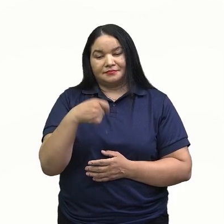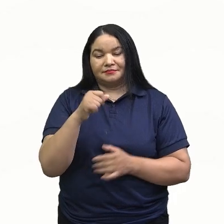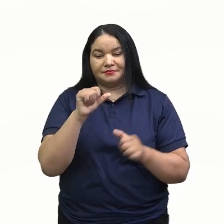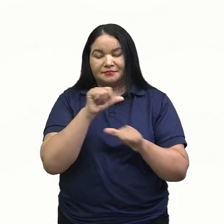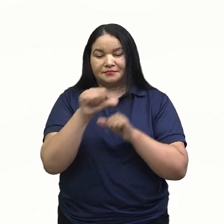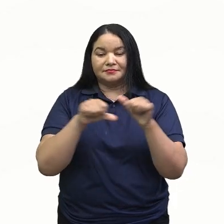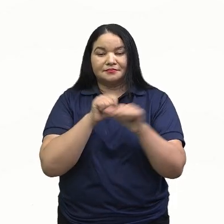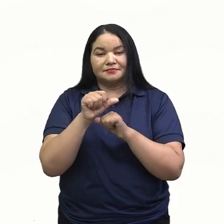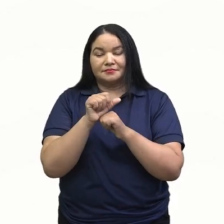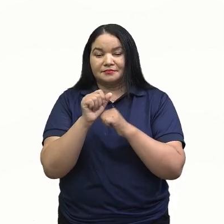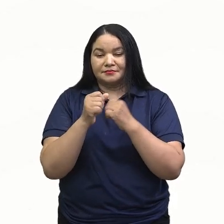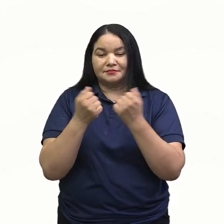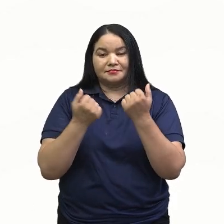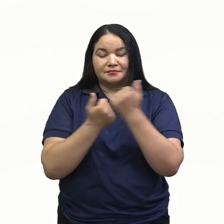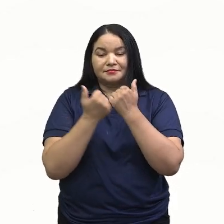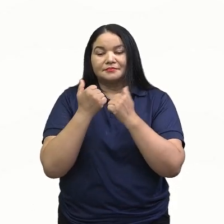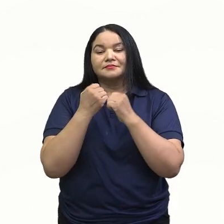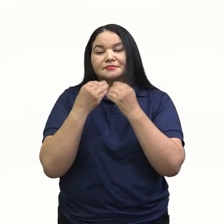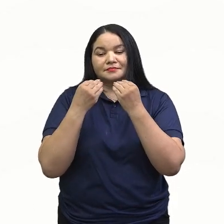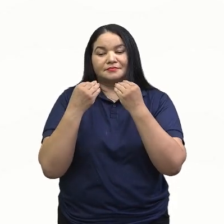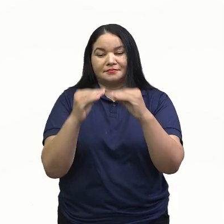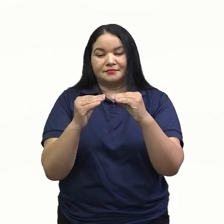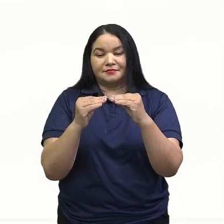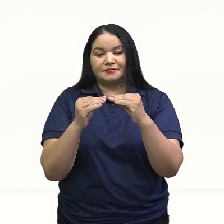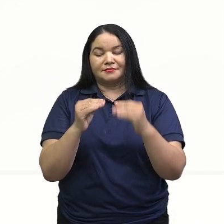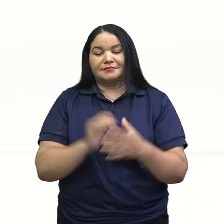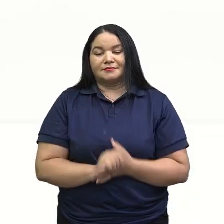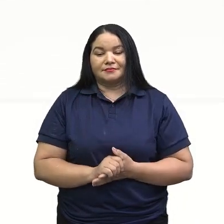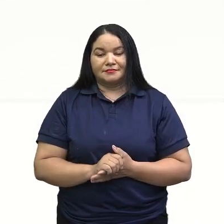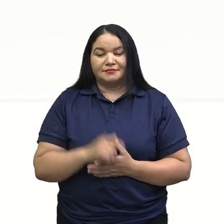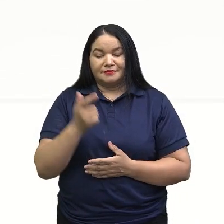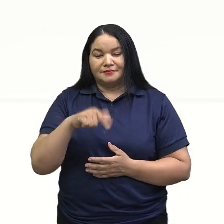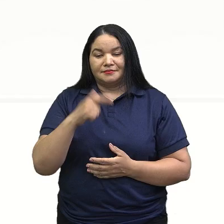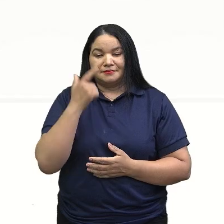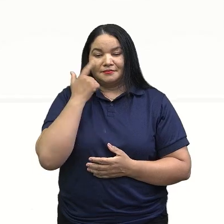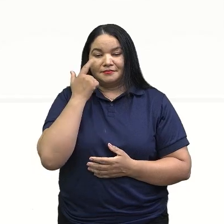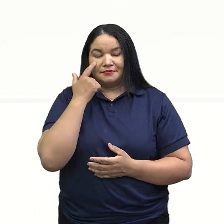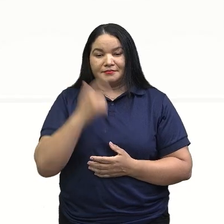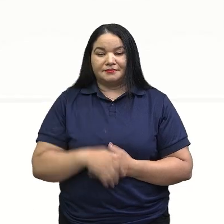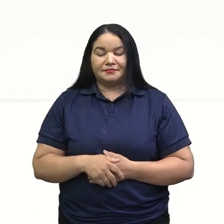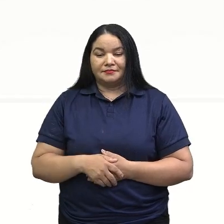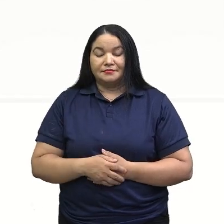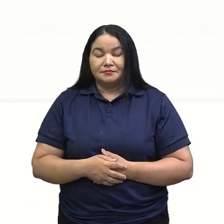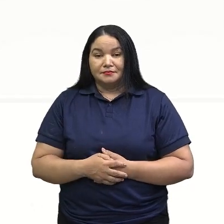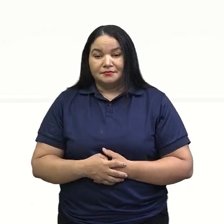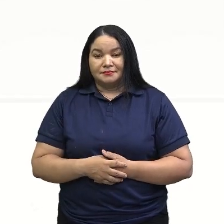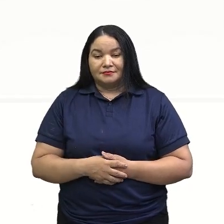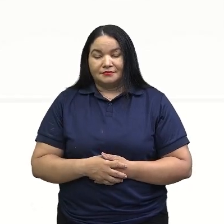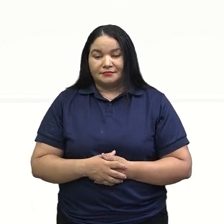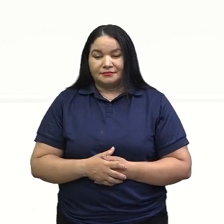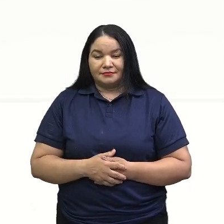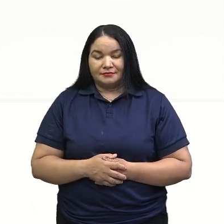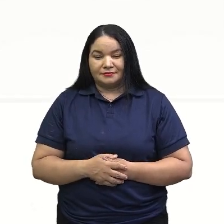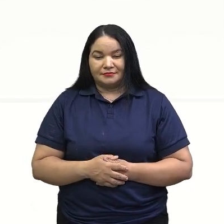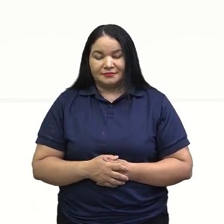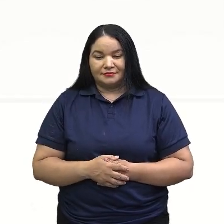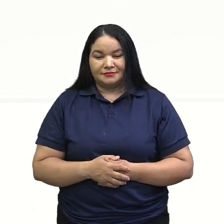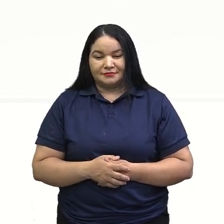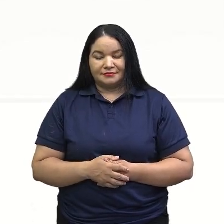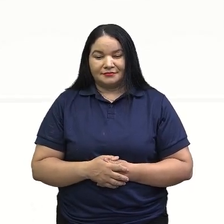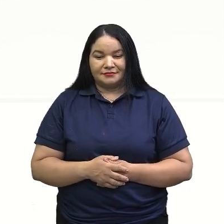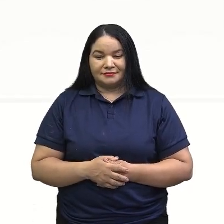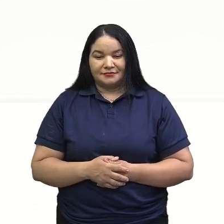Ou seja, ó, você vai fazer aqui, ó, você vai colocar aqui, ó, você vai olhar aqui a expressão,